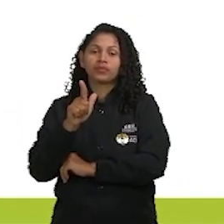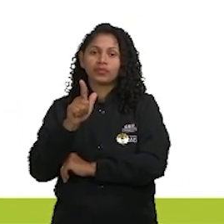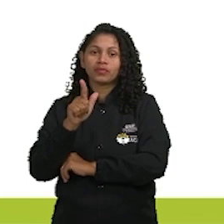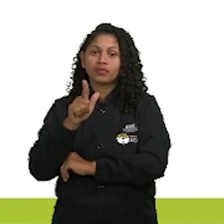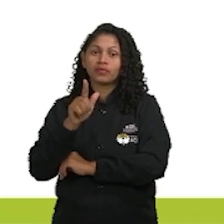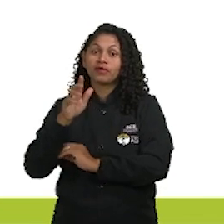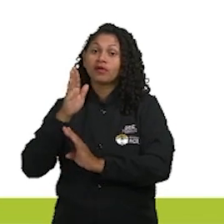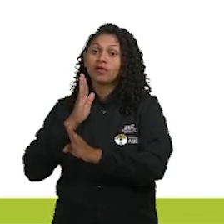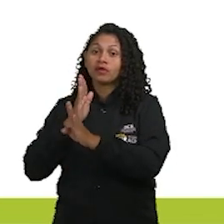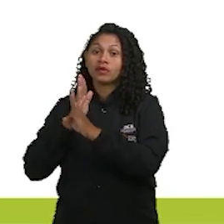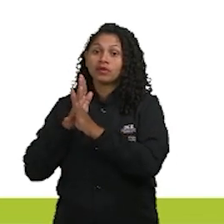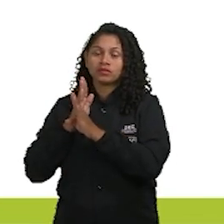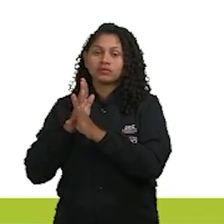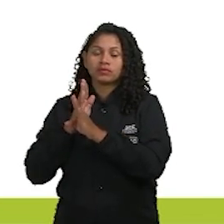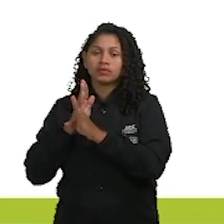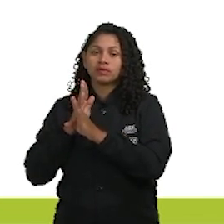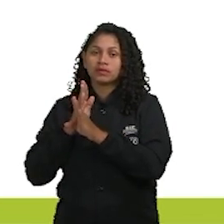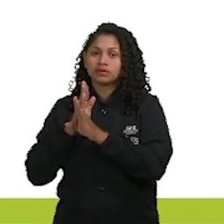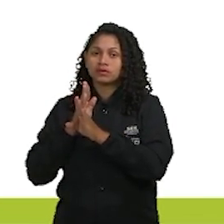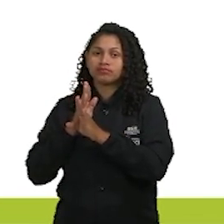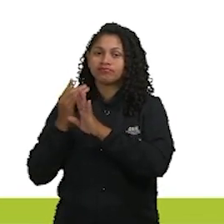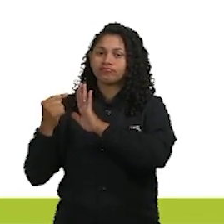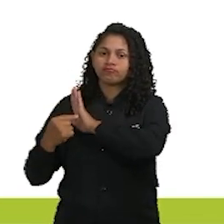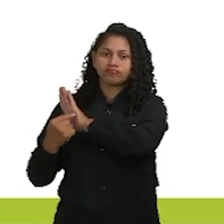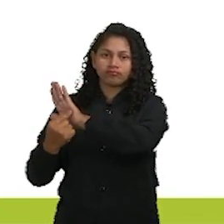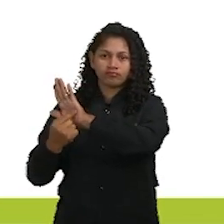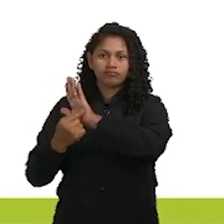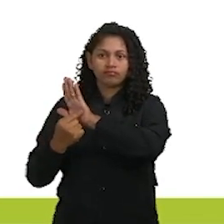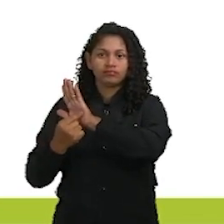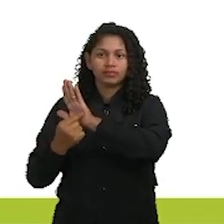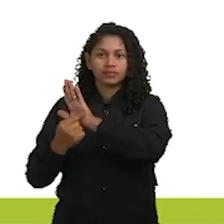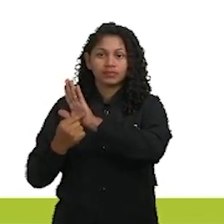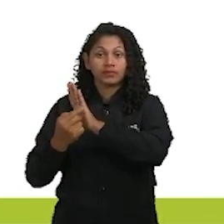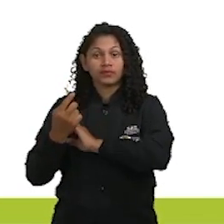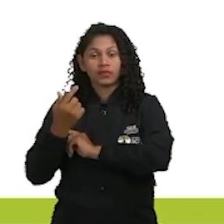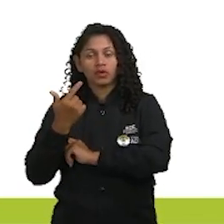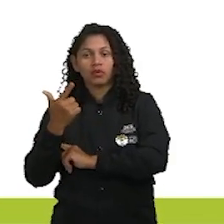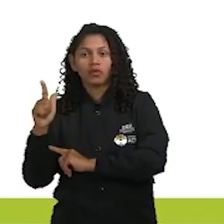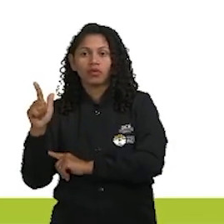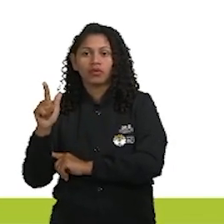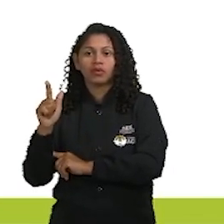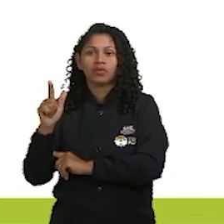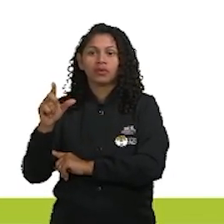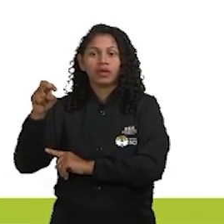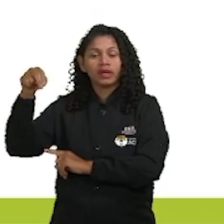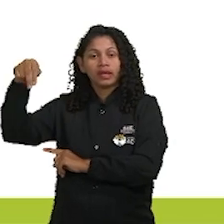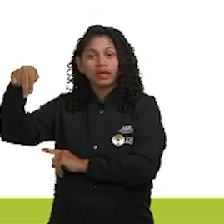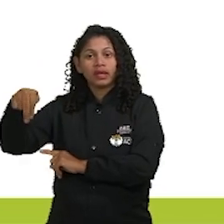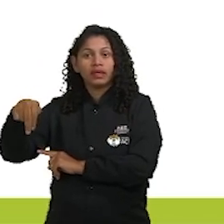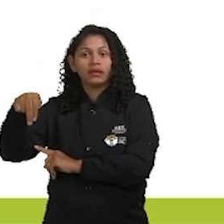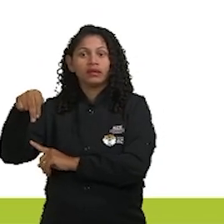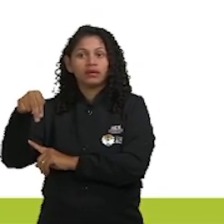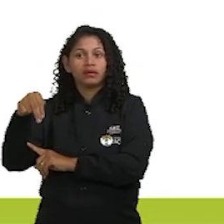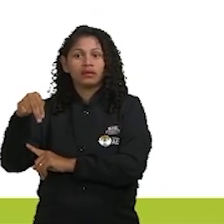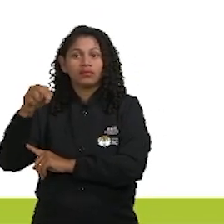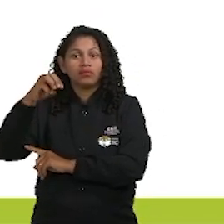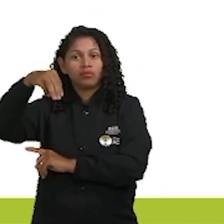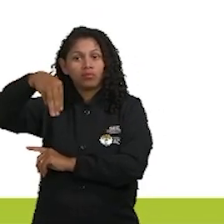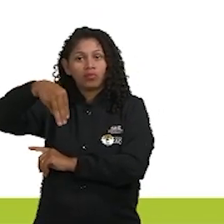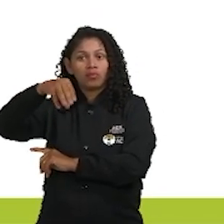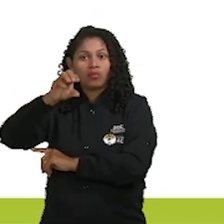aparência, do formato da substância. Outra coisa, monoatômico. O que